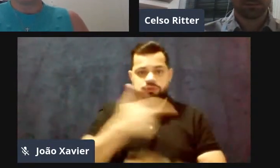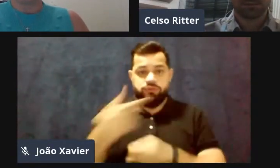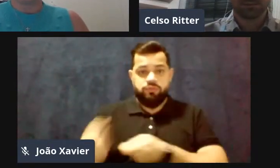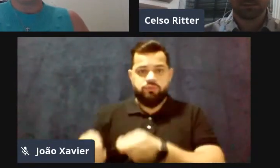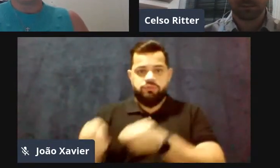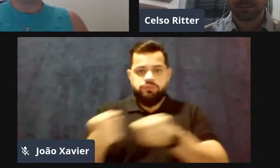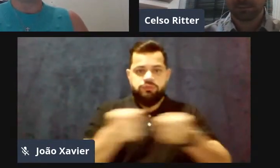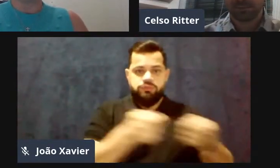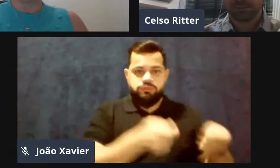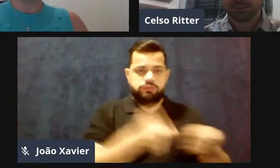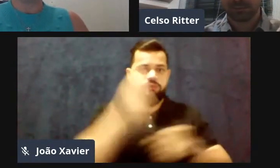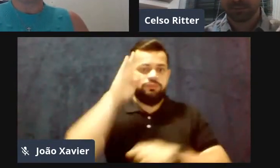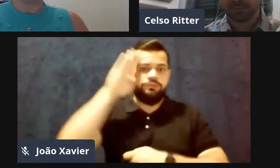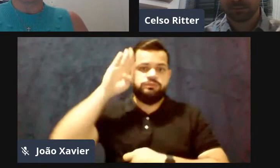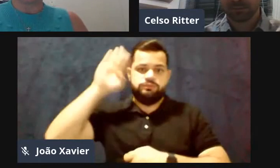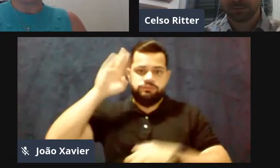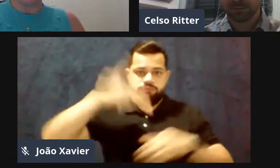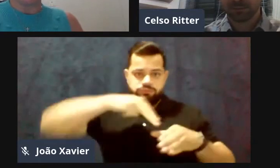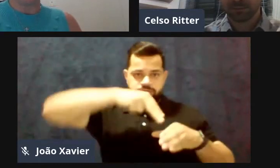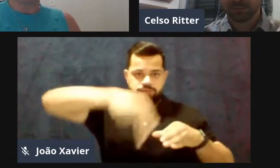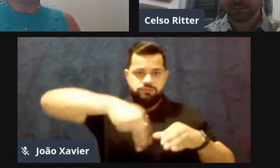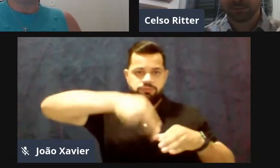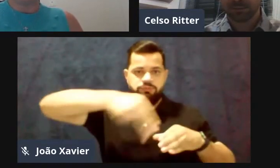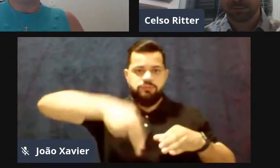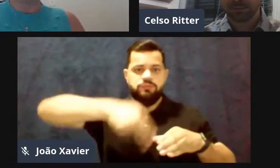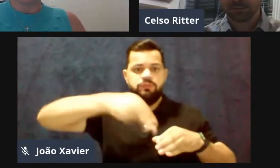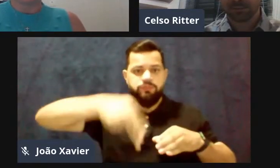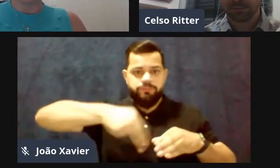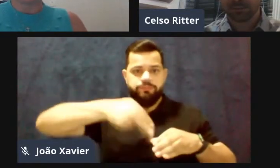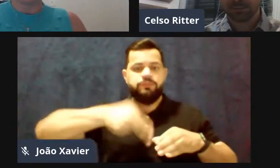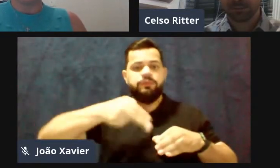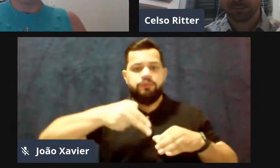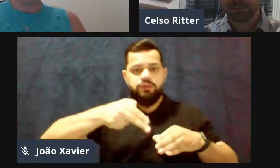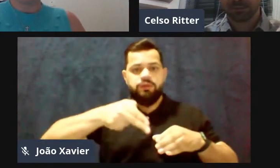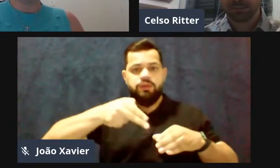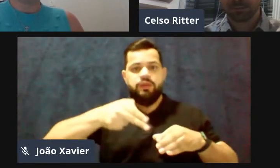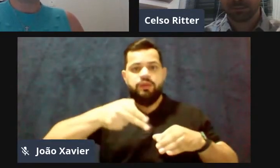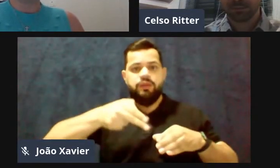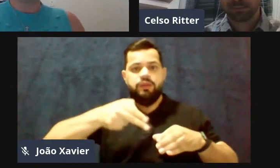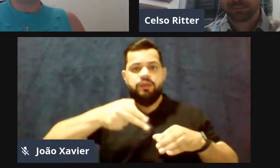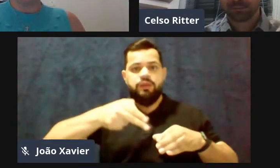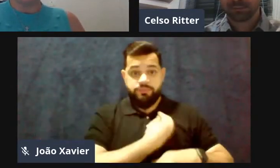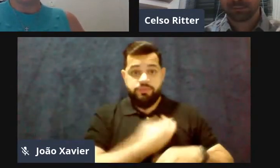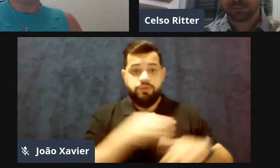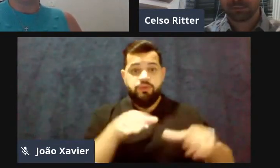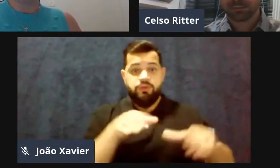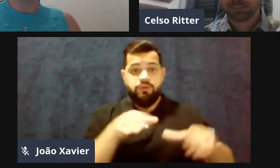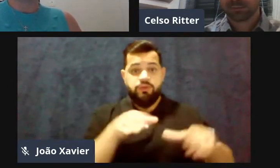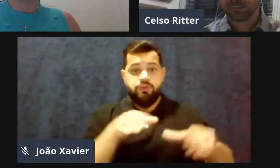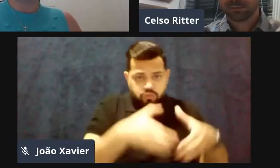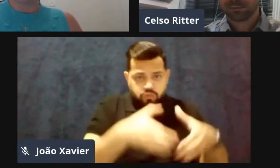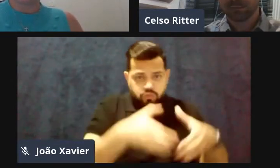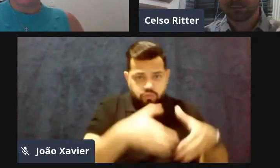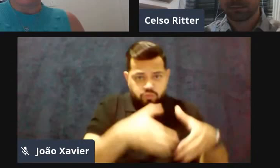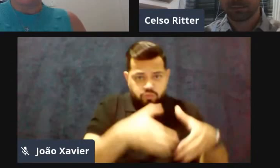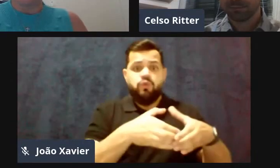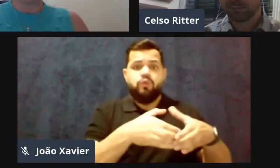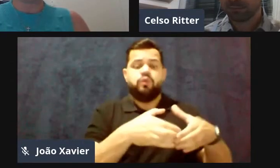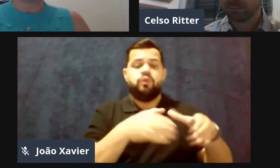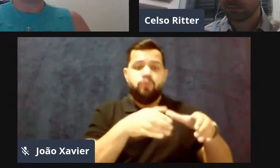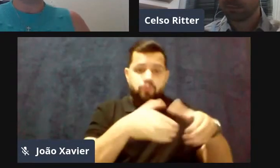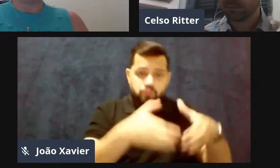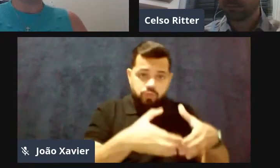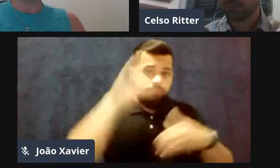nutrição, composta pelo Centro Acadêmico, Atlética, coordenação do curso, professora